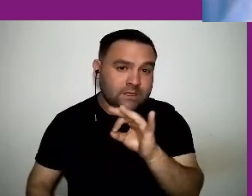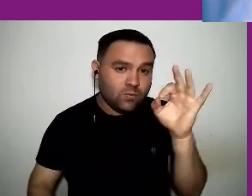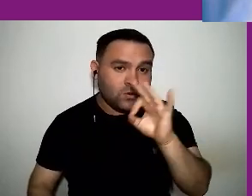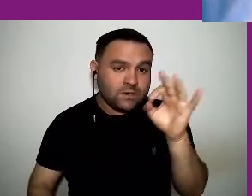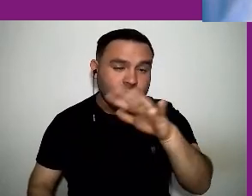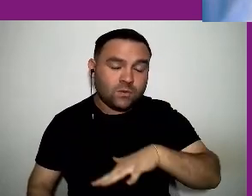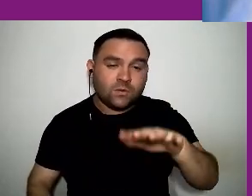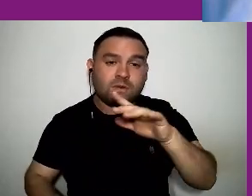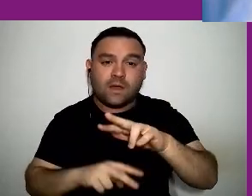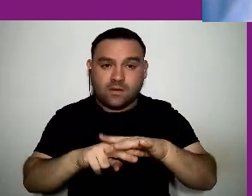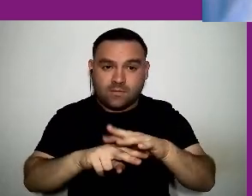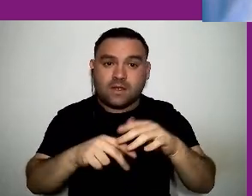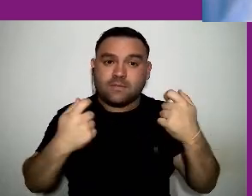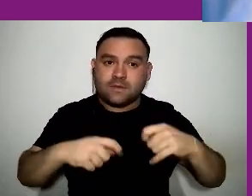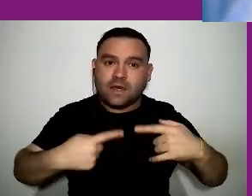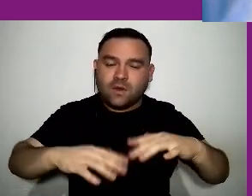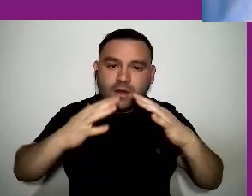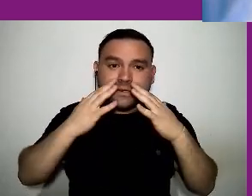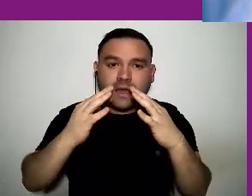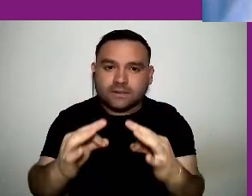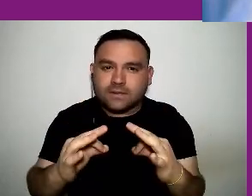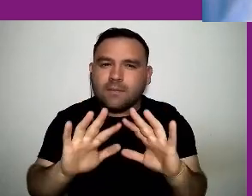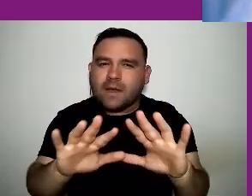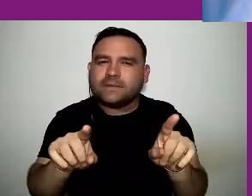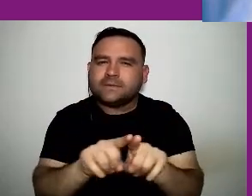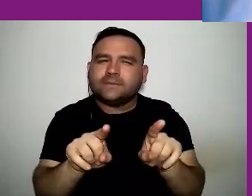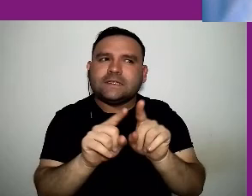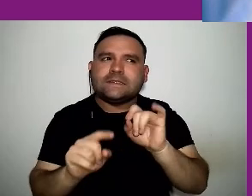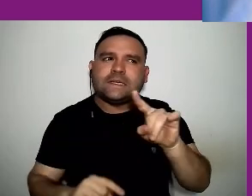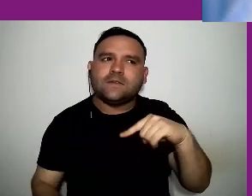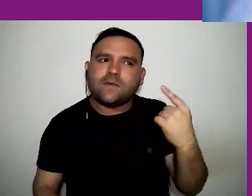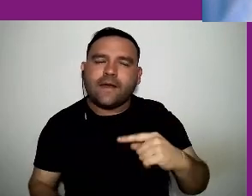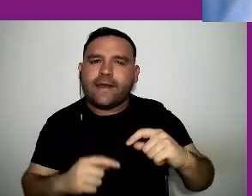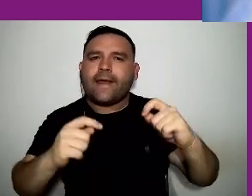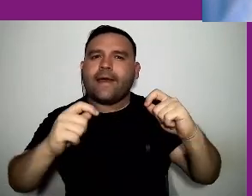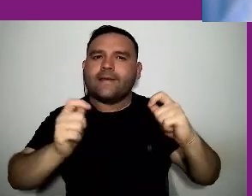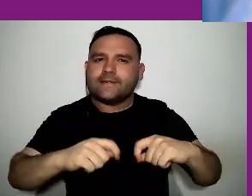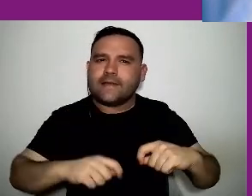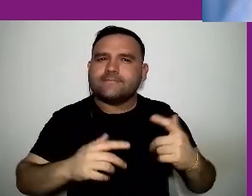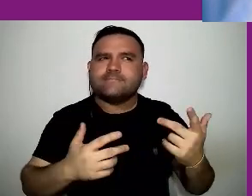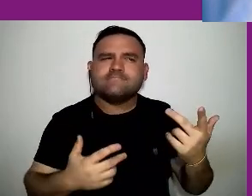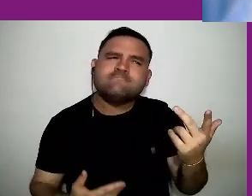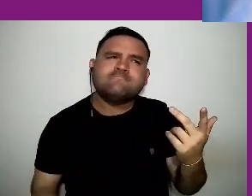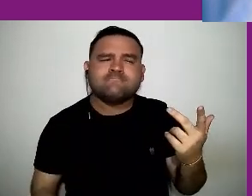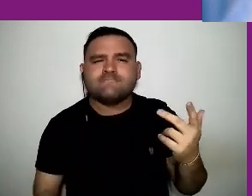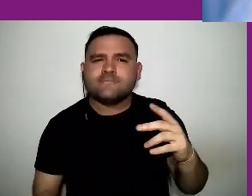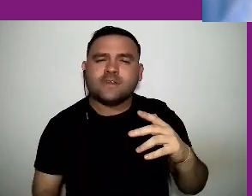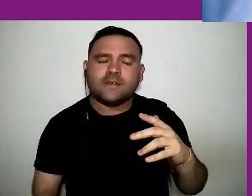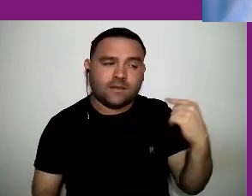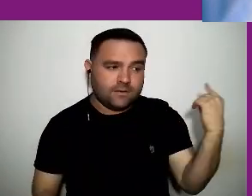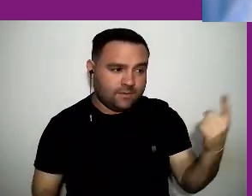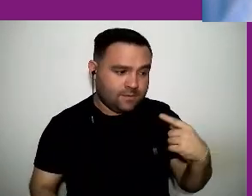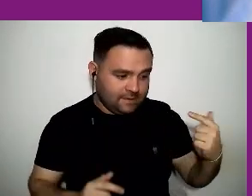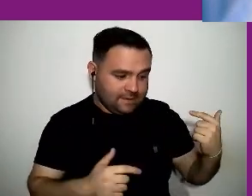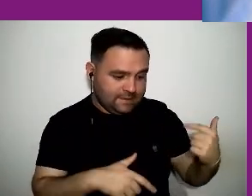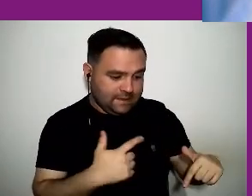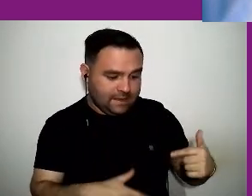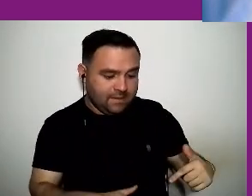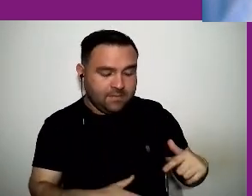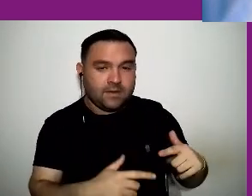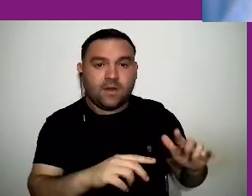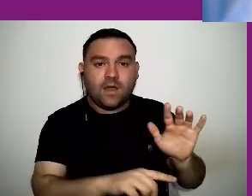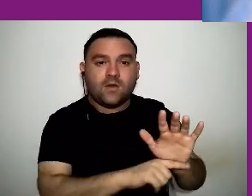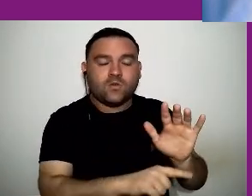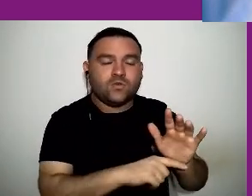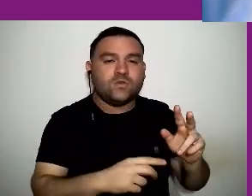dos pacientes vão precisar da nossa atenção. E se nós pudermos fazer isso, menos do nosso trabalho para a